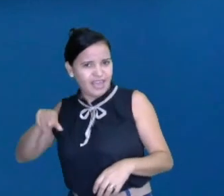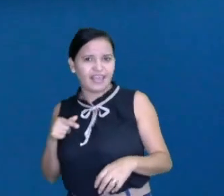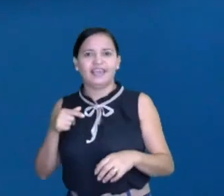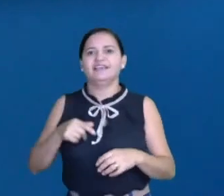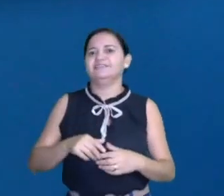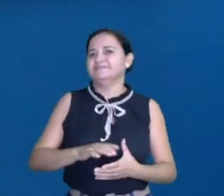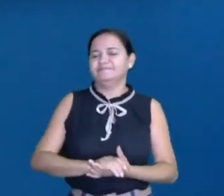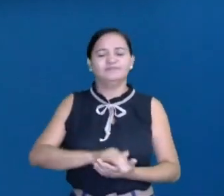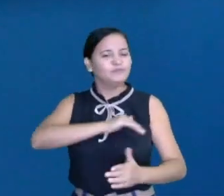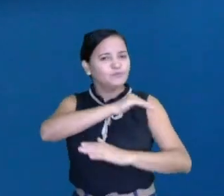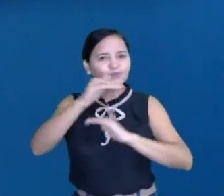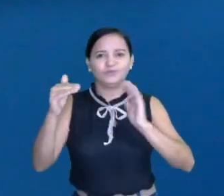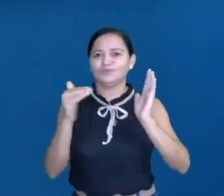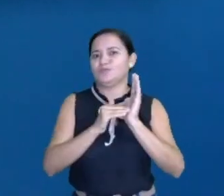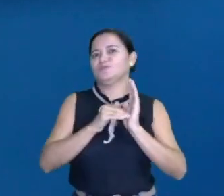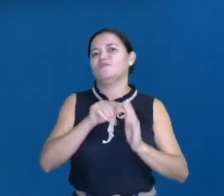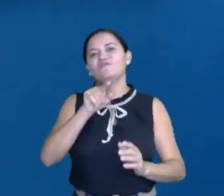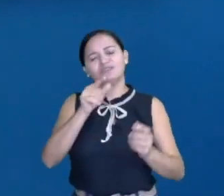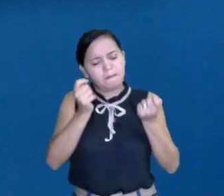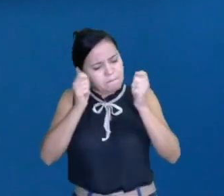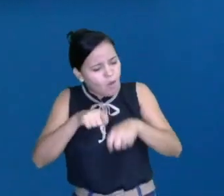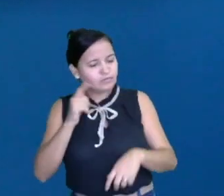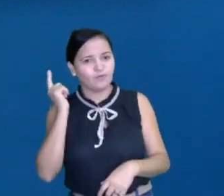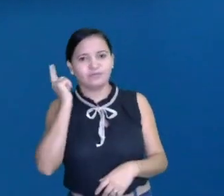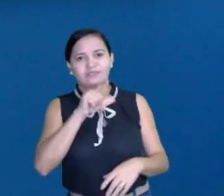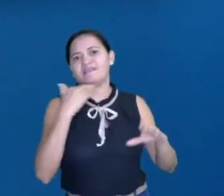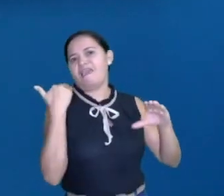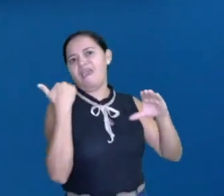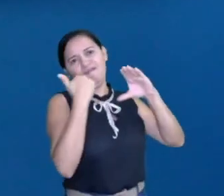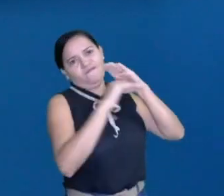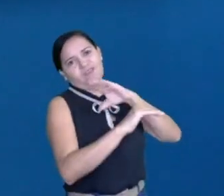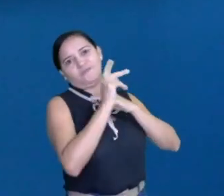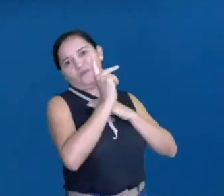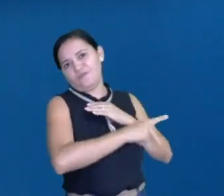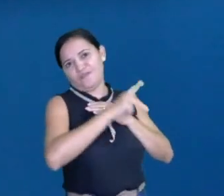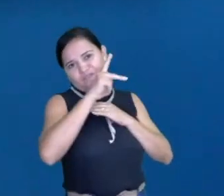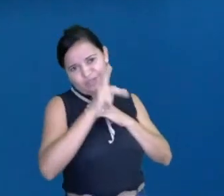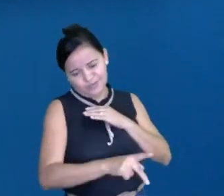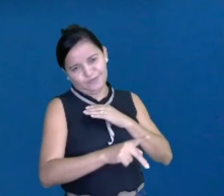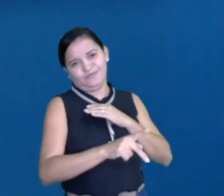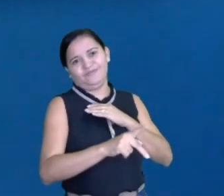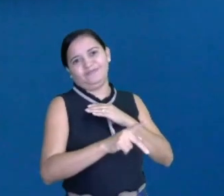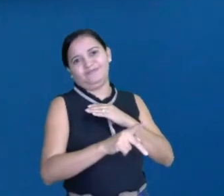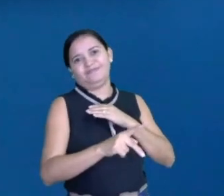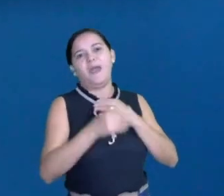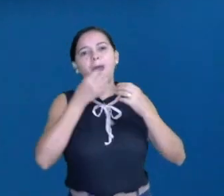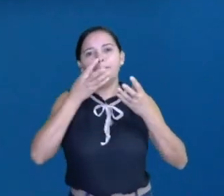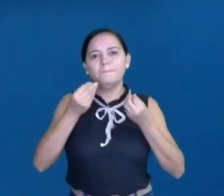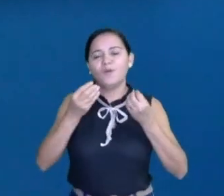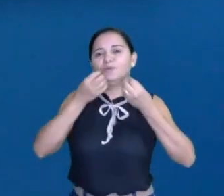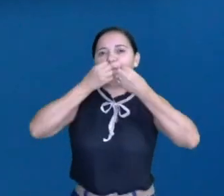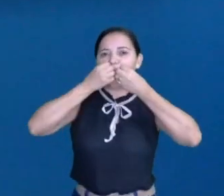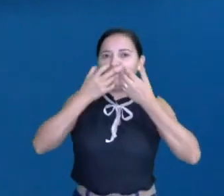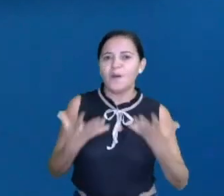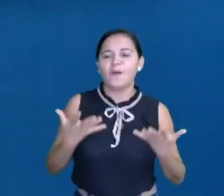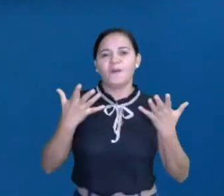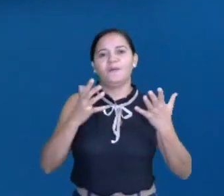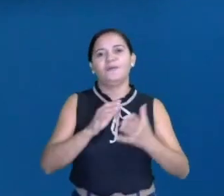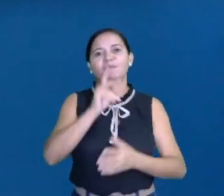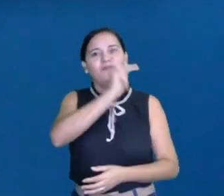Google Meet, enfim, as maneiras que você conseguir. Mas retorne as atividades que eles fazem para vocês. É muito bom o